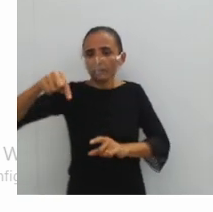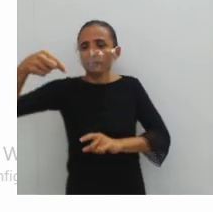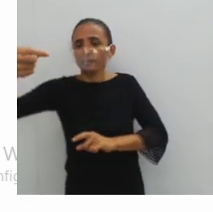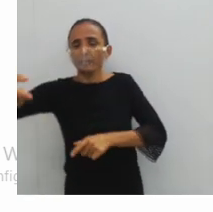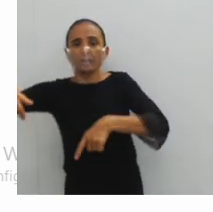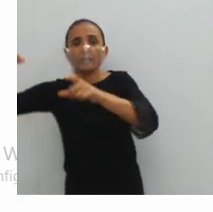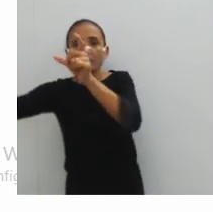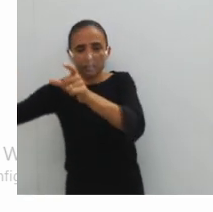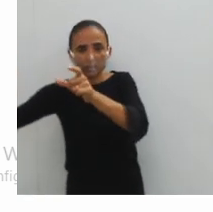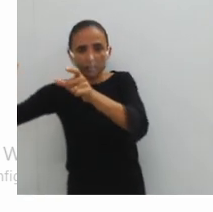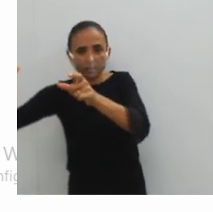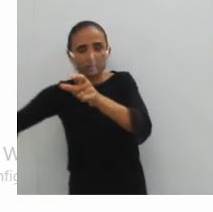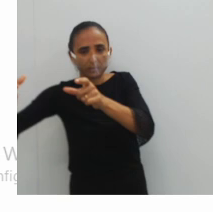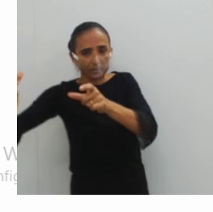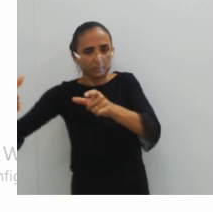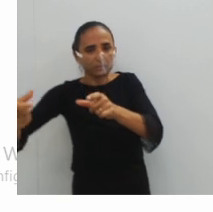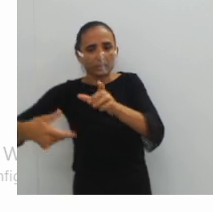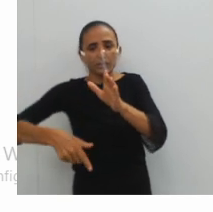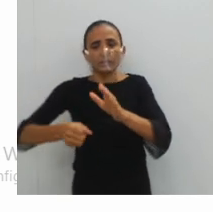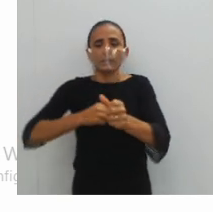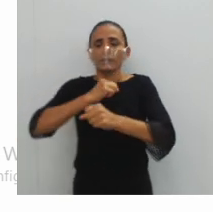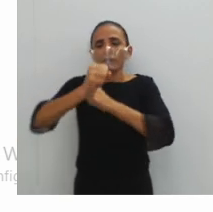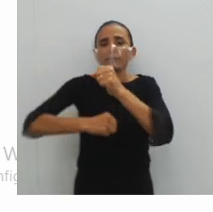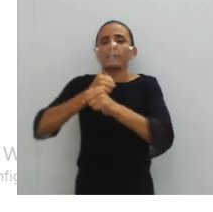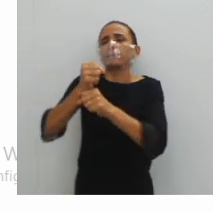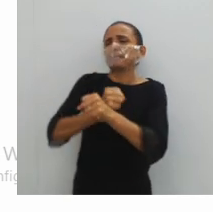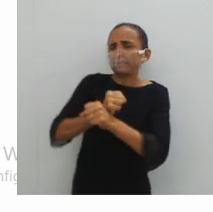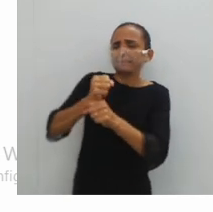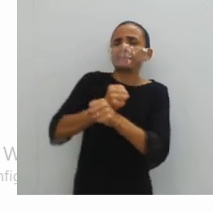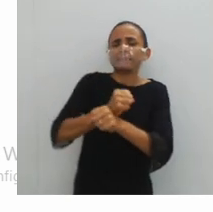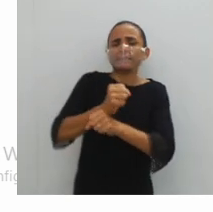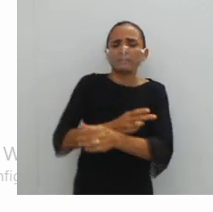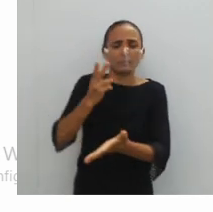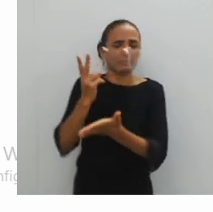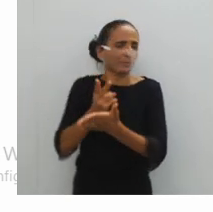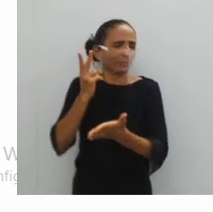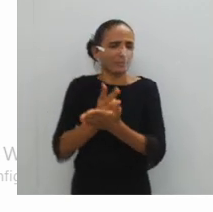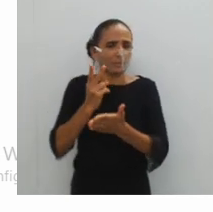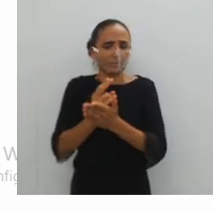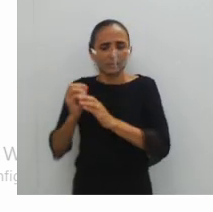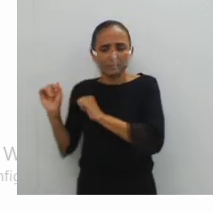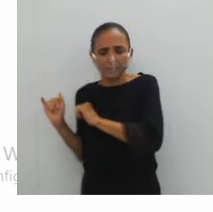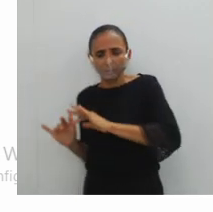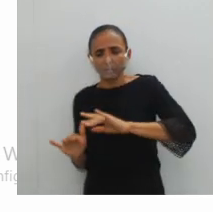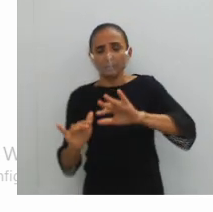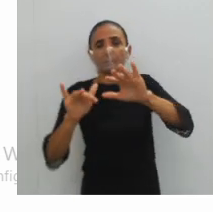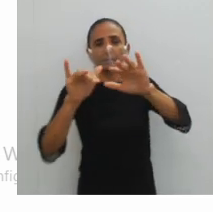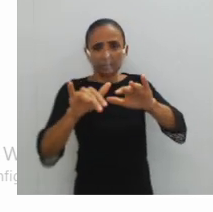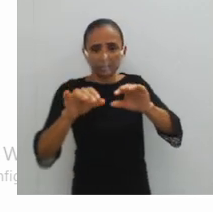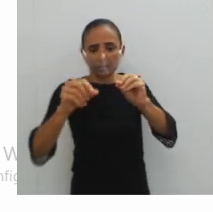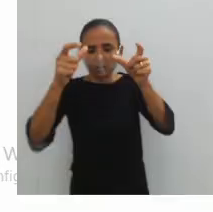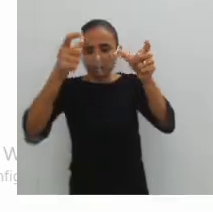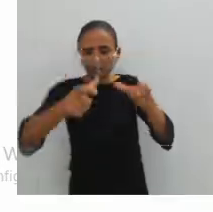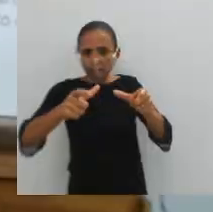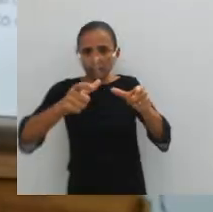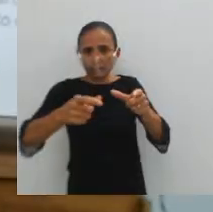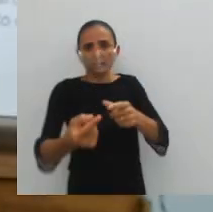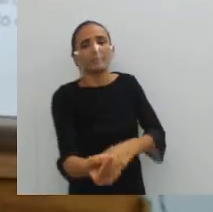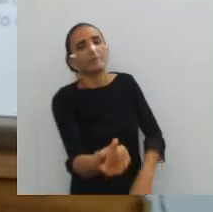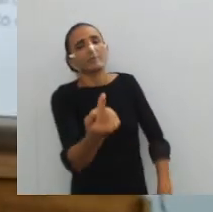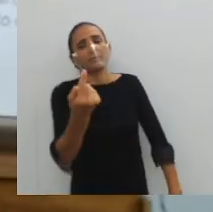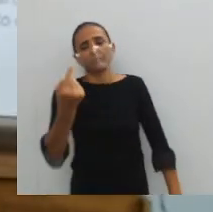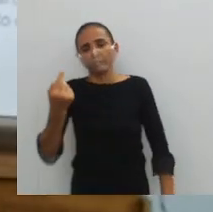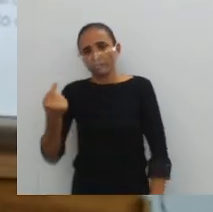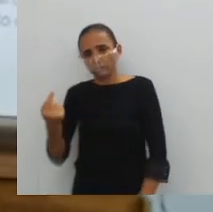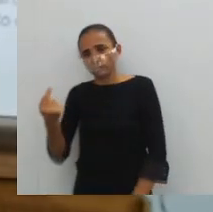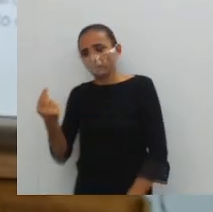esse movimento migratório anualmente. Então, anualmente, elas migram para o mesmo lugar,